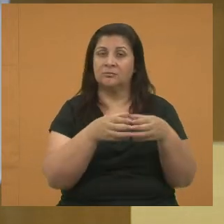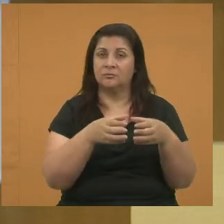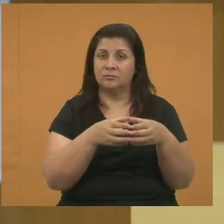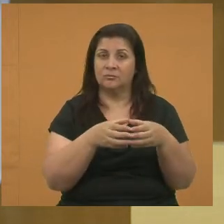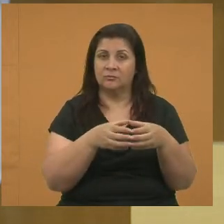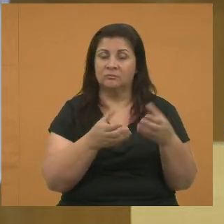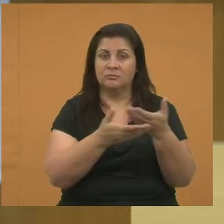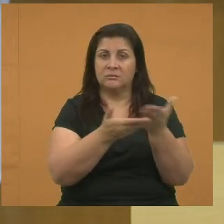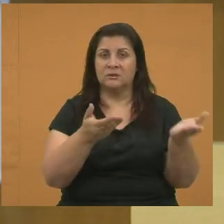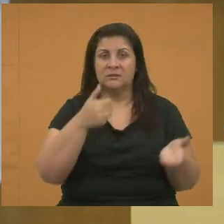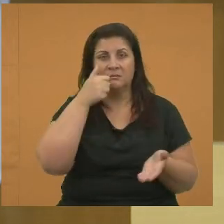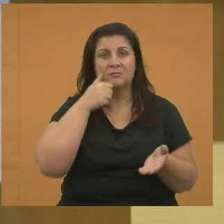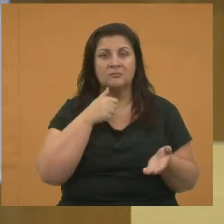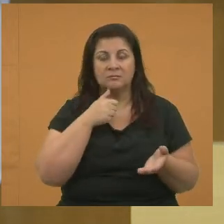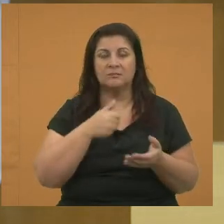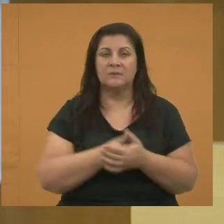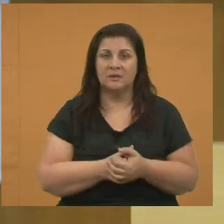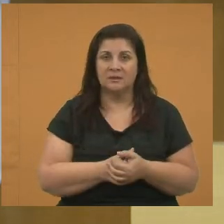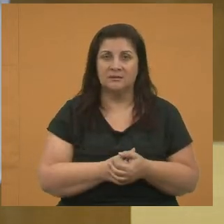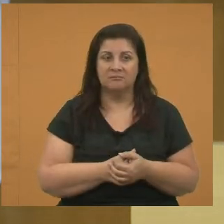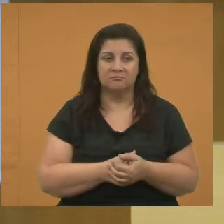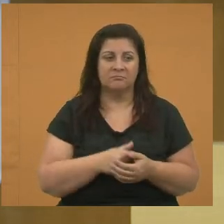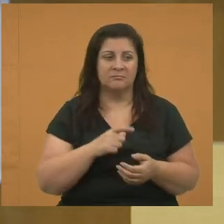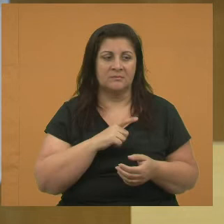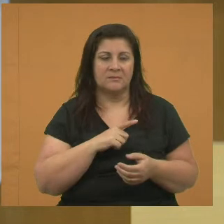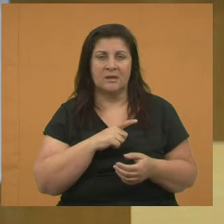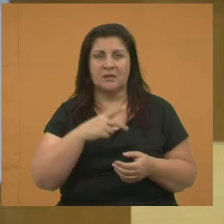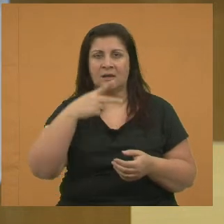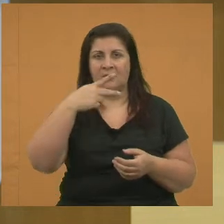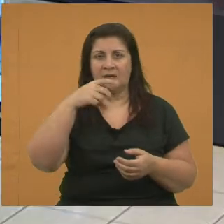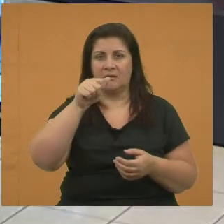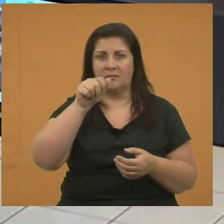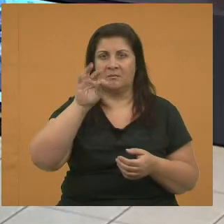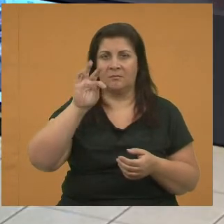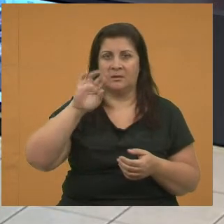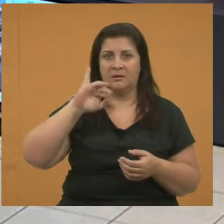dessas mulheres guerreiras, aqui está a Patrícia, que coordena,